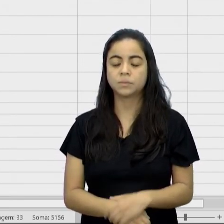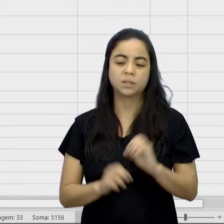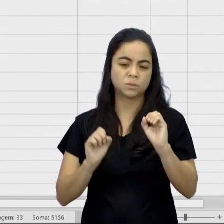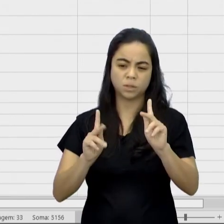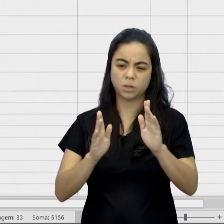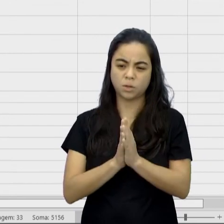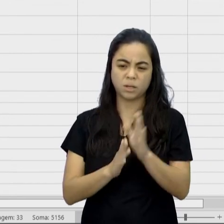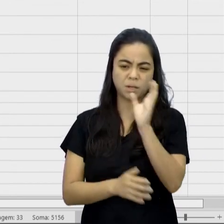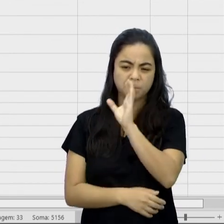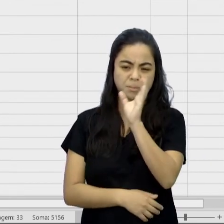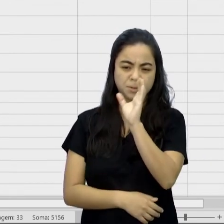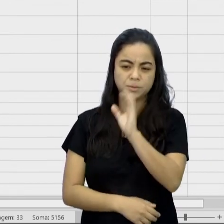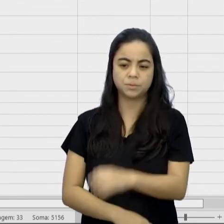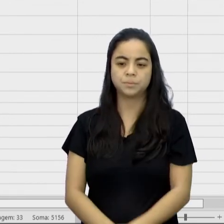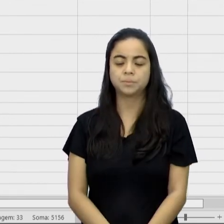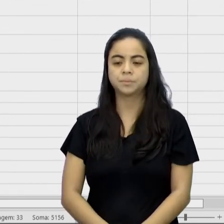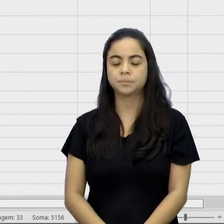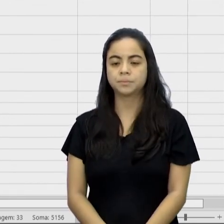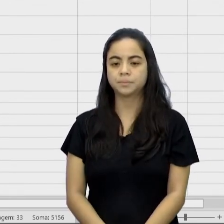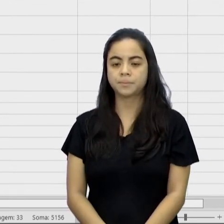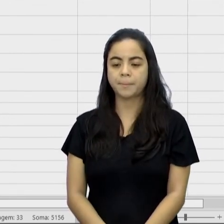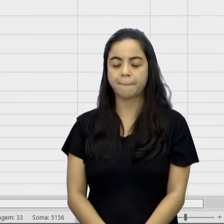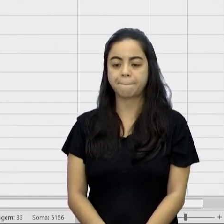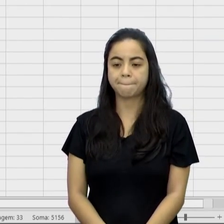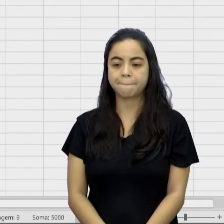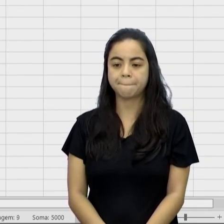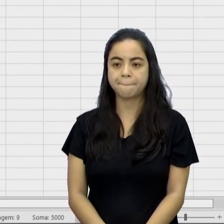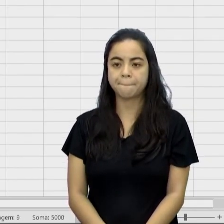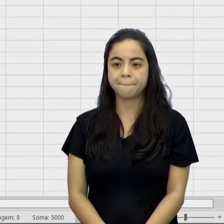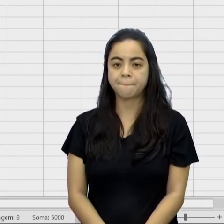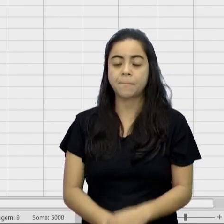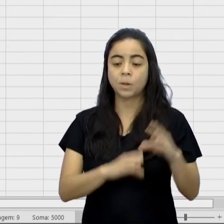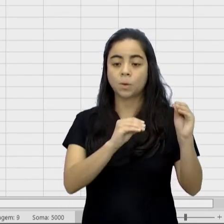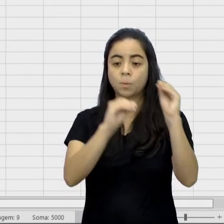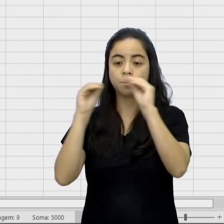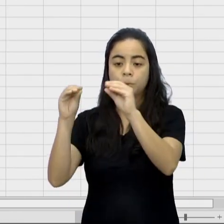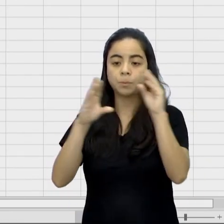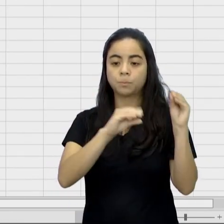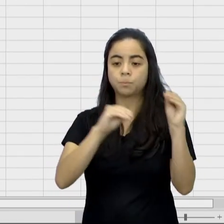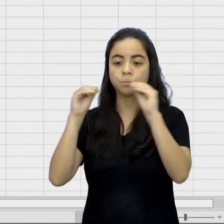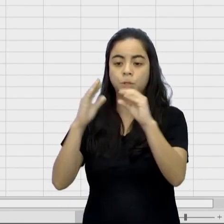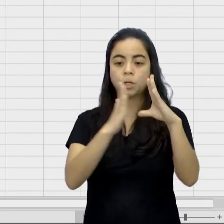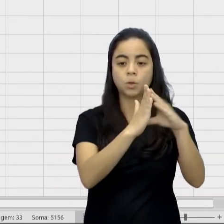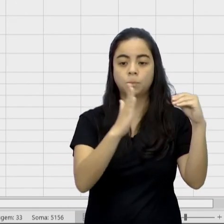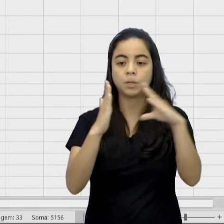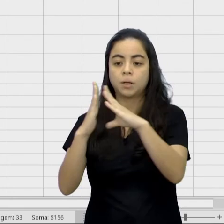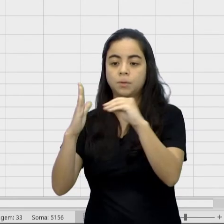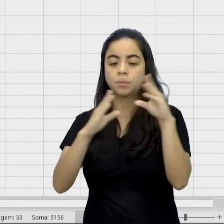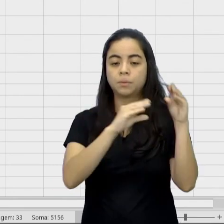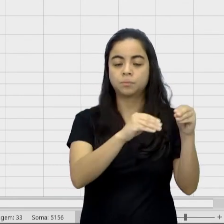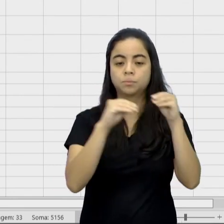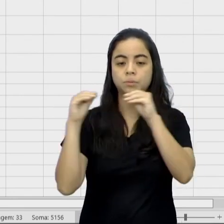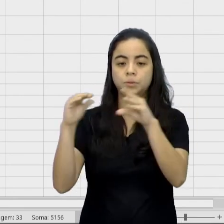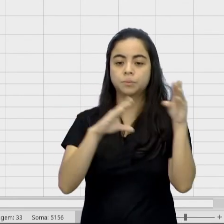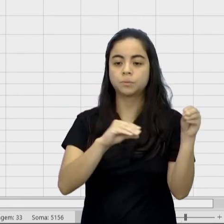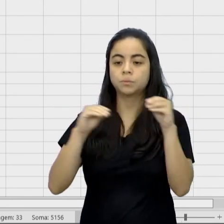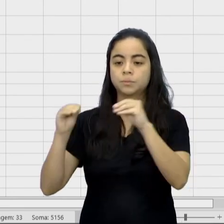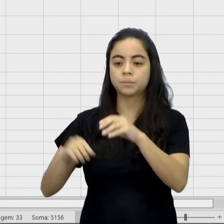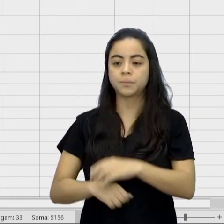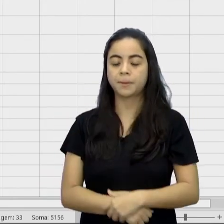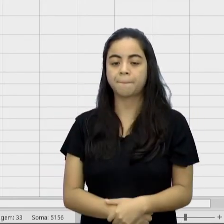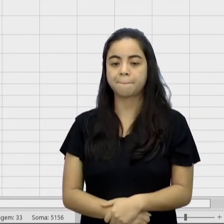é rápido, É rápido. tá? Não tem Copiar muito... as despesas, os valores previstos e os valores...